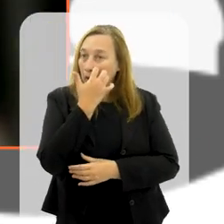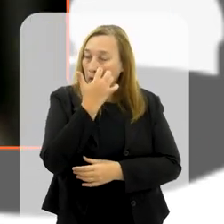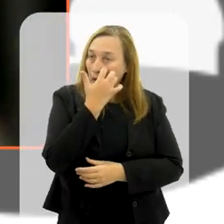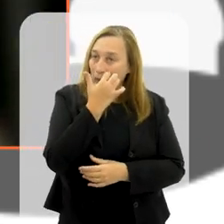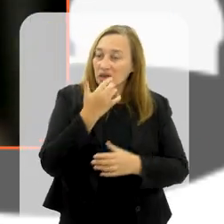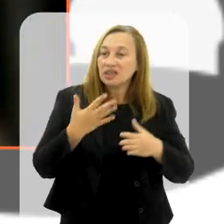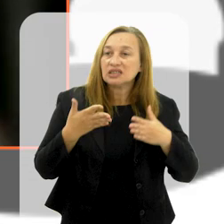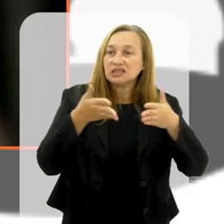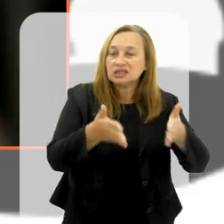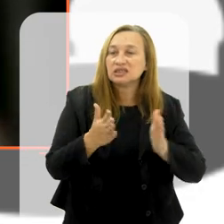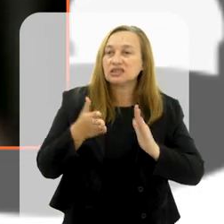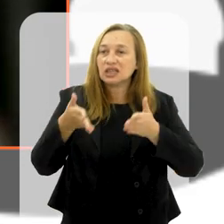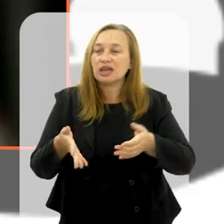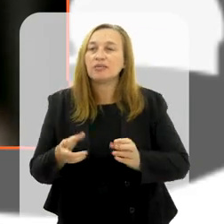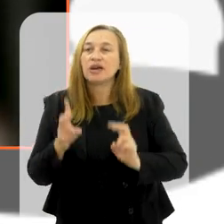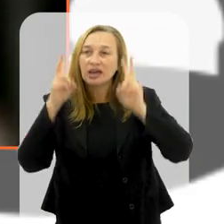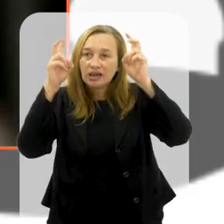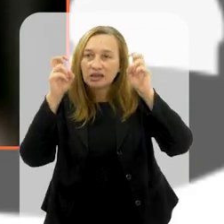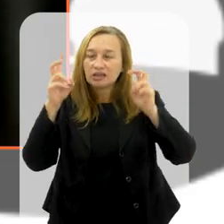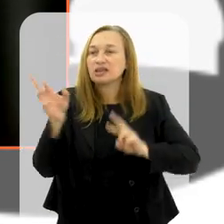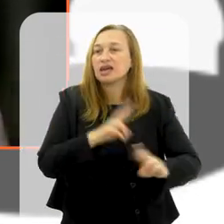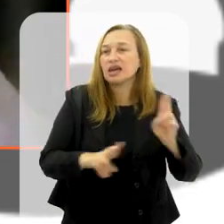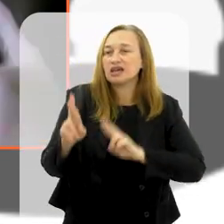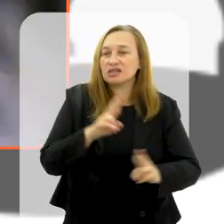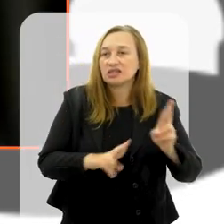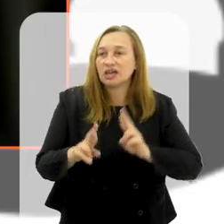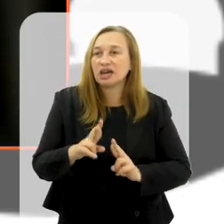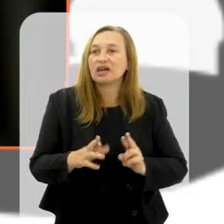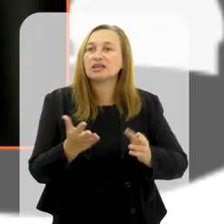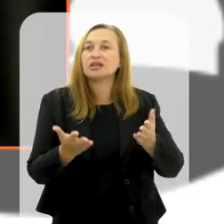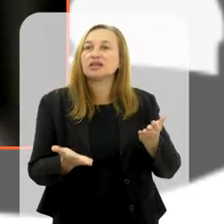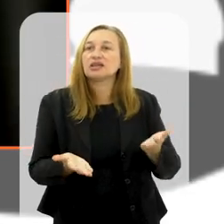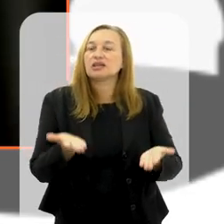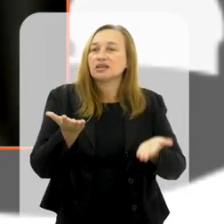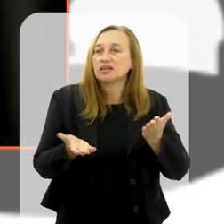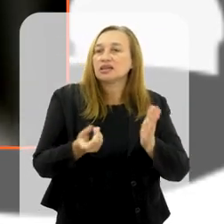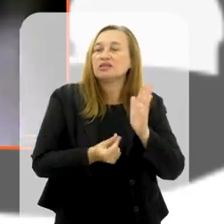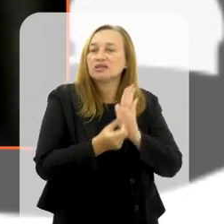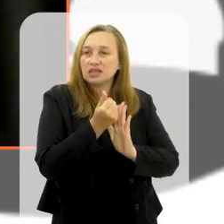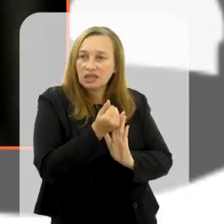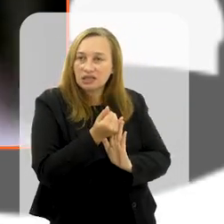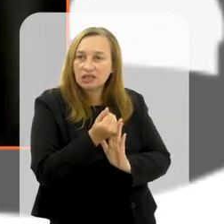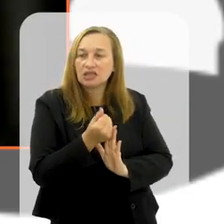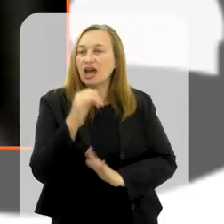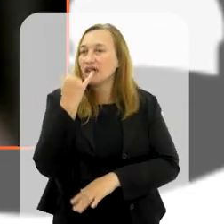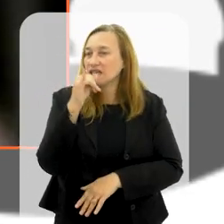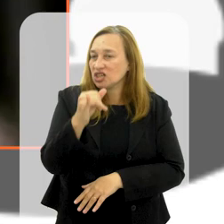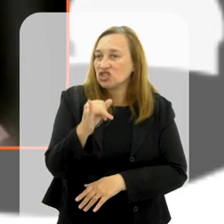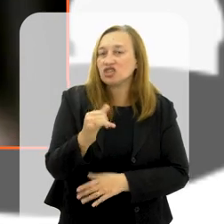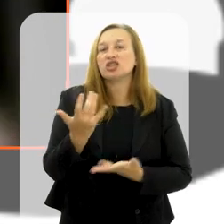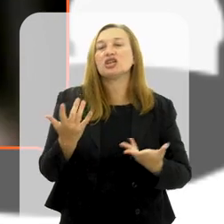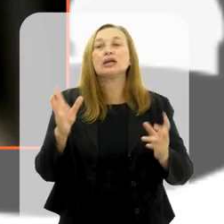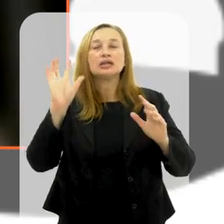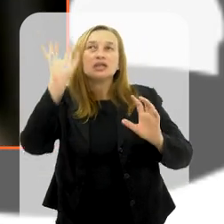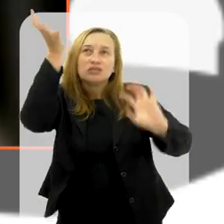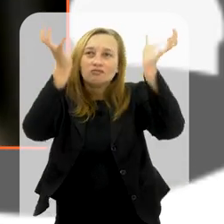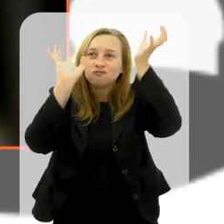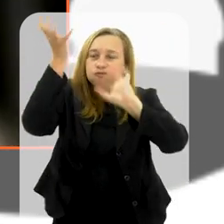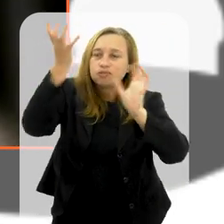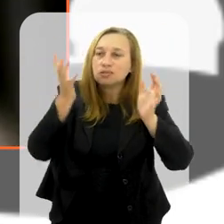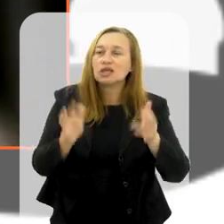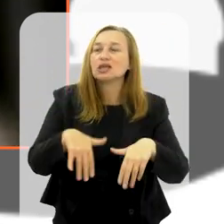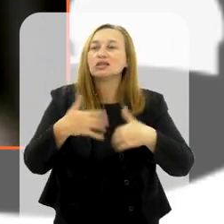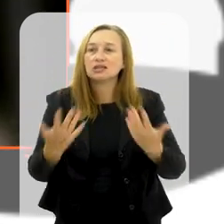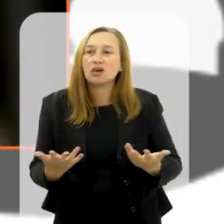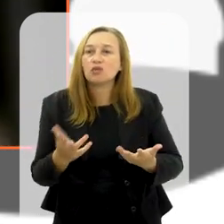diferentes temas relacionados à estabilização financeira, às negociações de energia, transição energética e clima. Então, esses